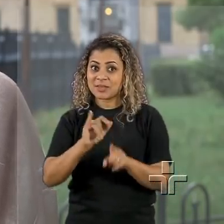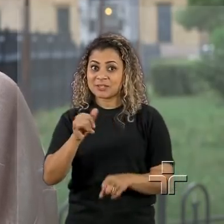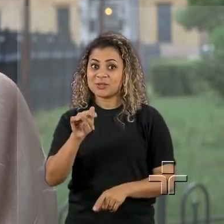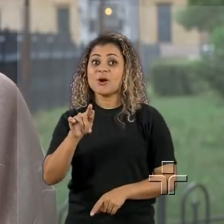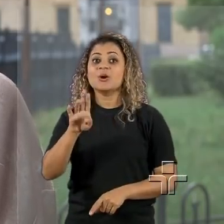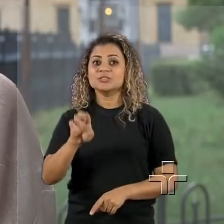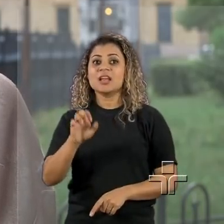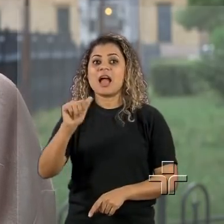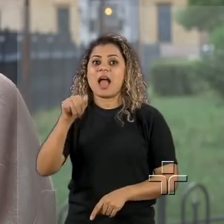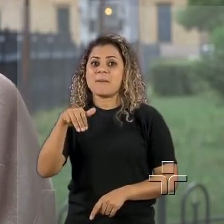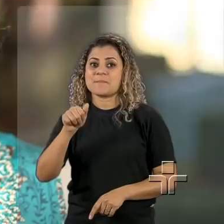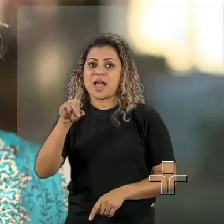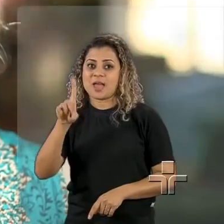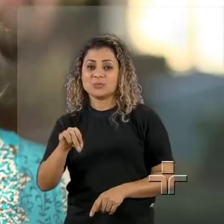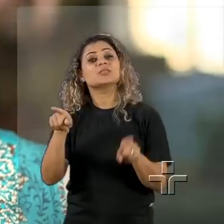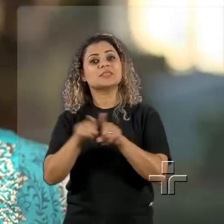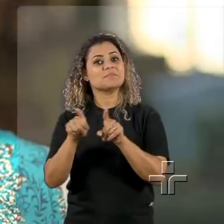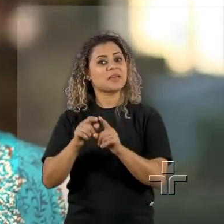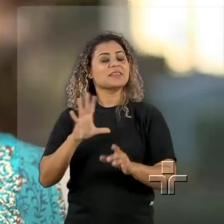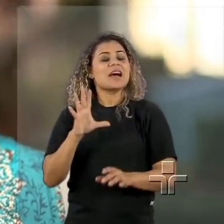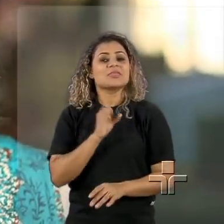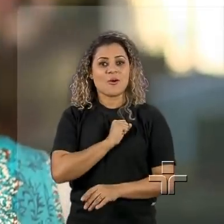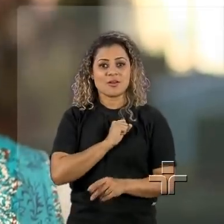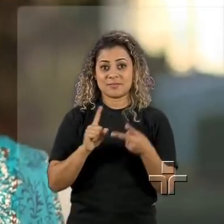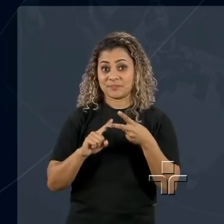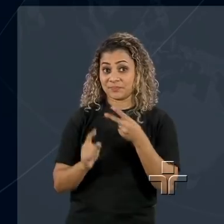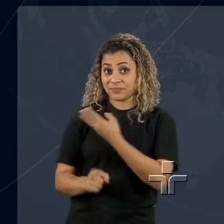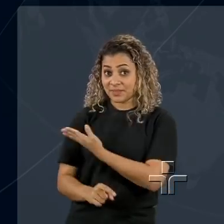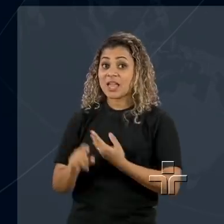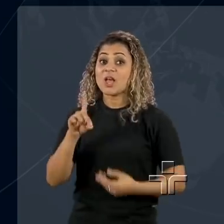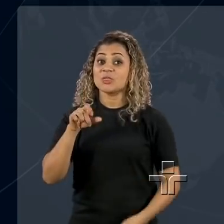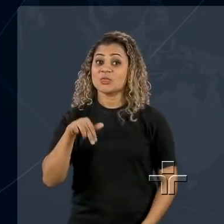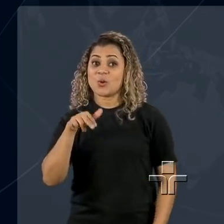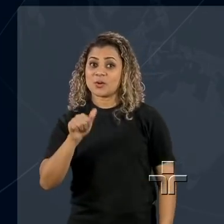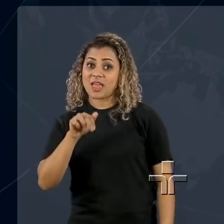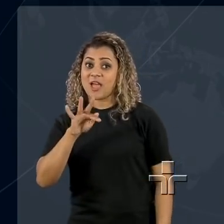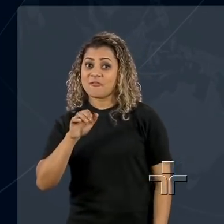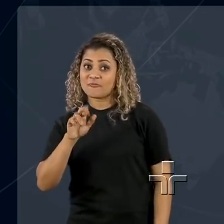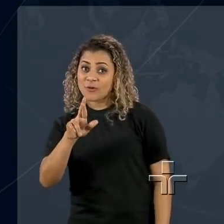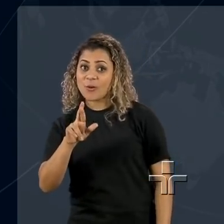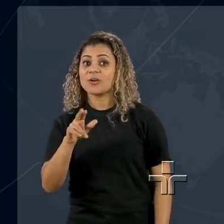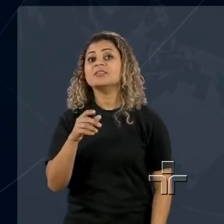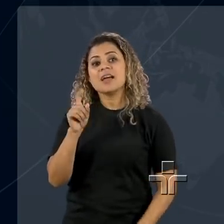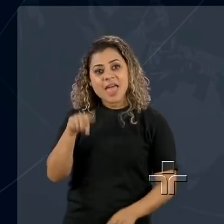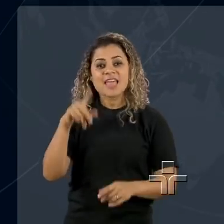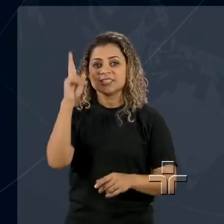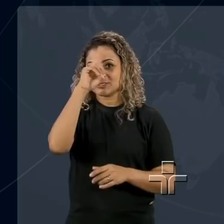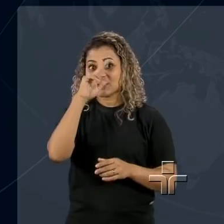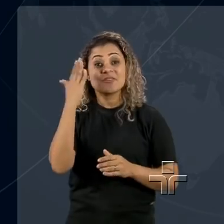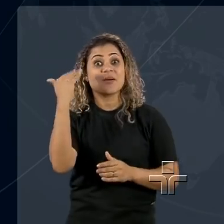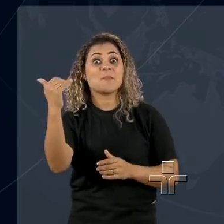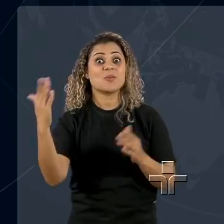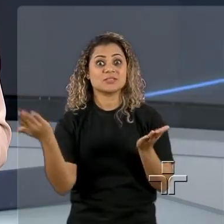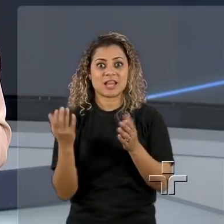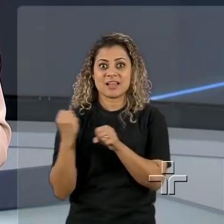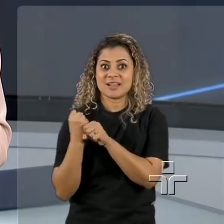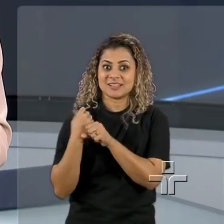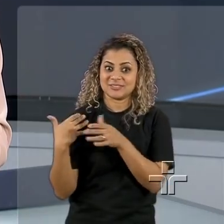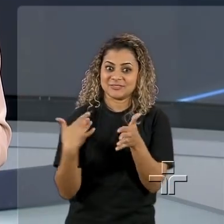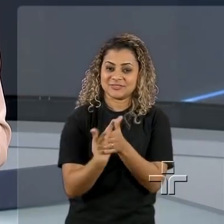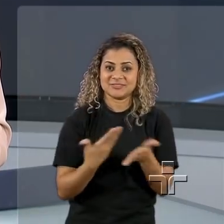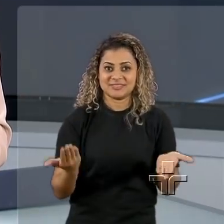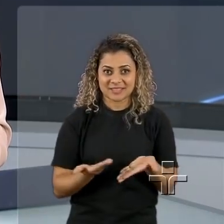lado da biblioteca de Rostov, o movimento é intenso o dia todo. Eu vendo de 100 a 500 livros por dia, cada dia